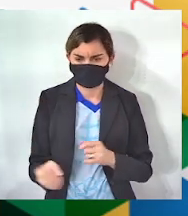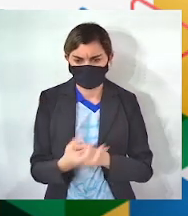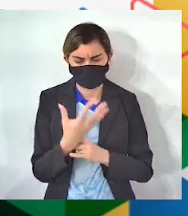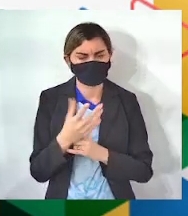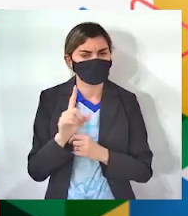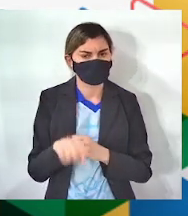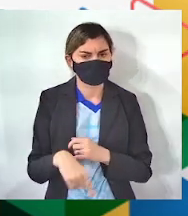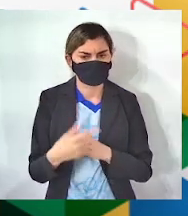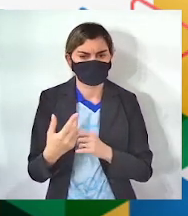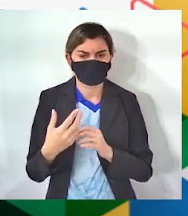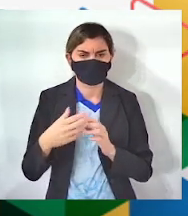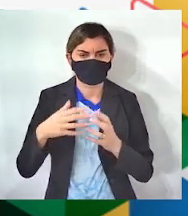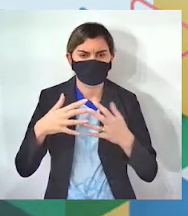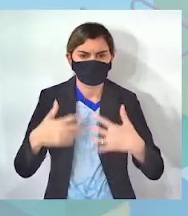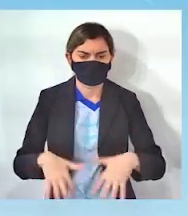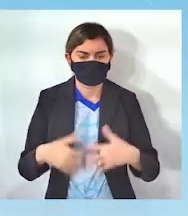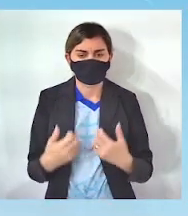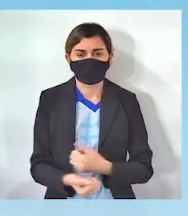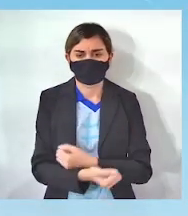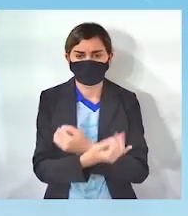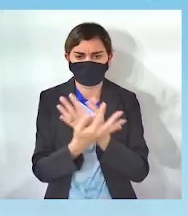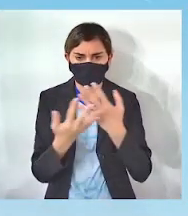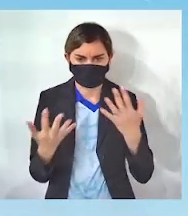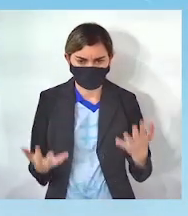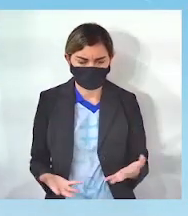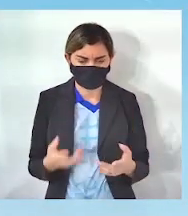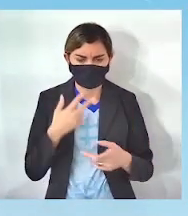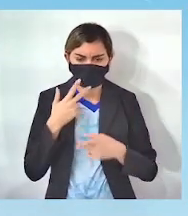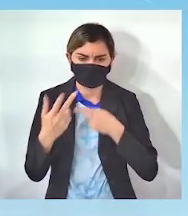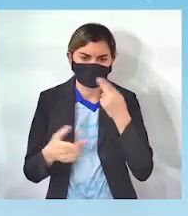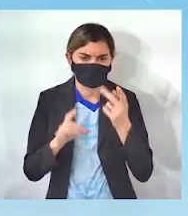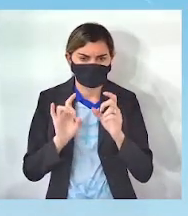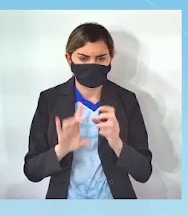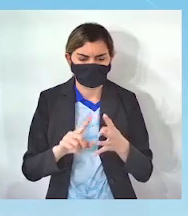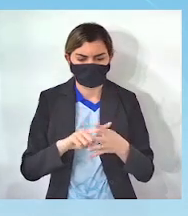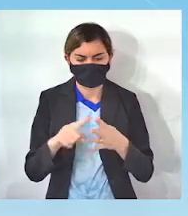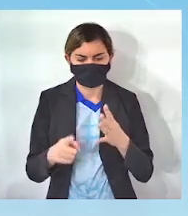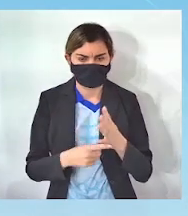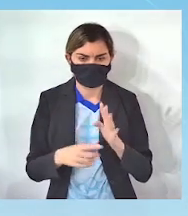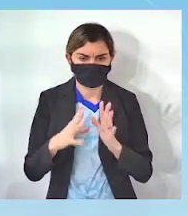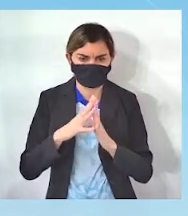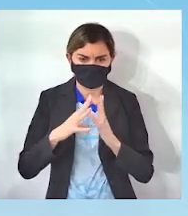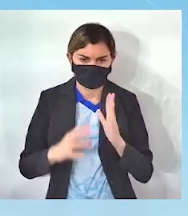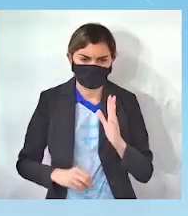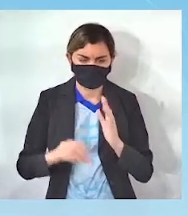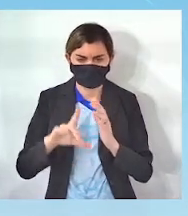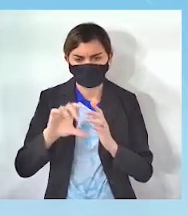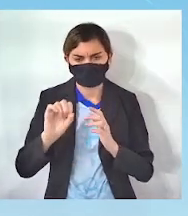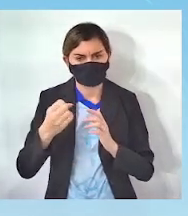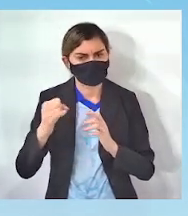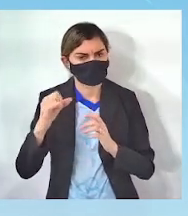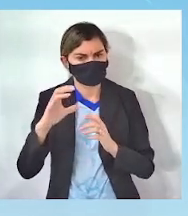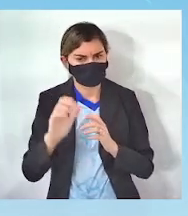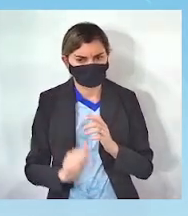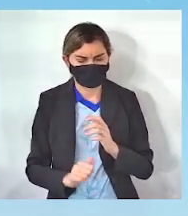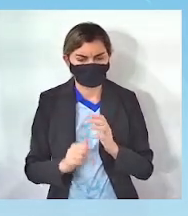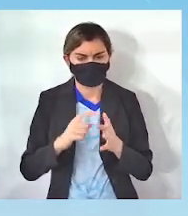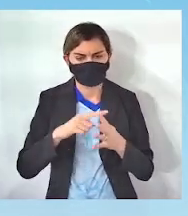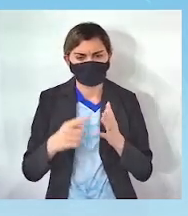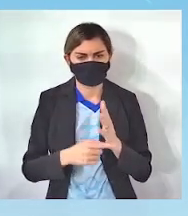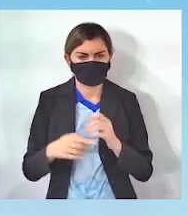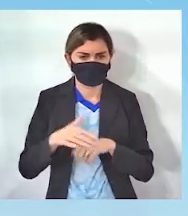é o modelo da mecânica quântica, tá? Falaremos apenas dos 4 modelos clássicos, 4 dos